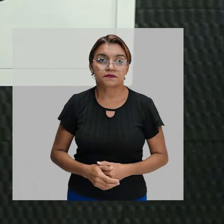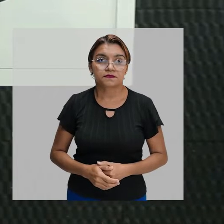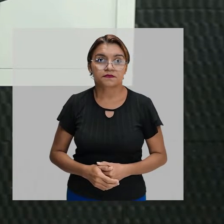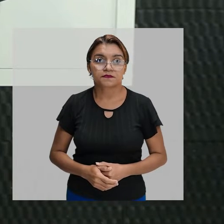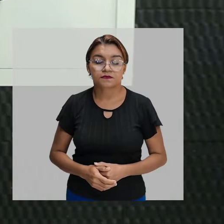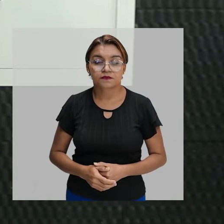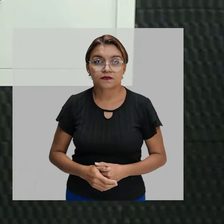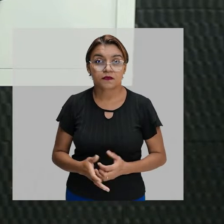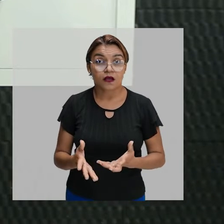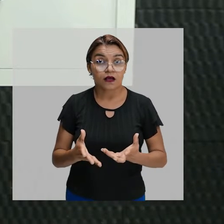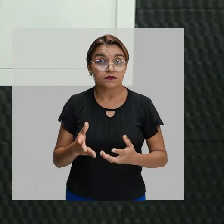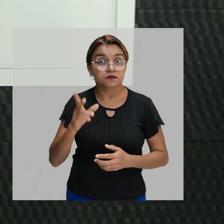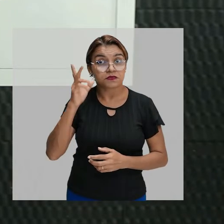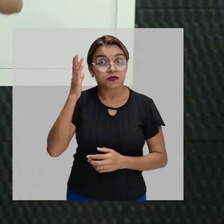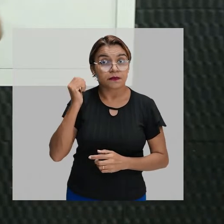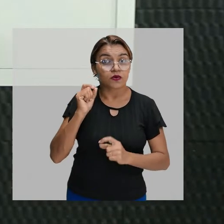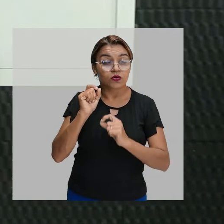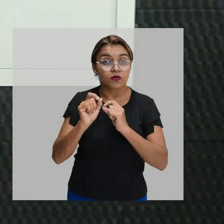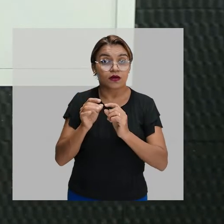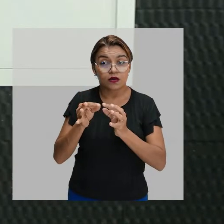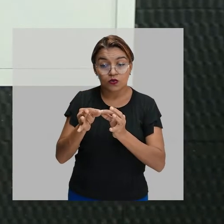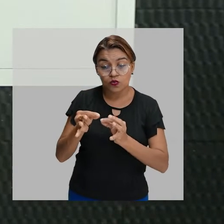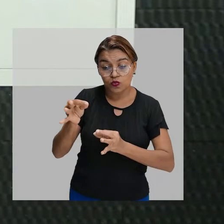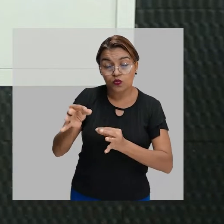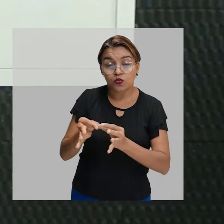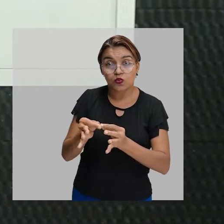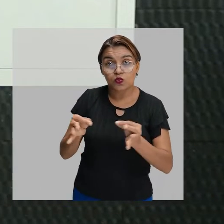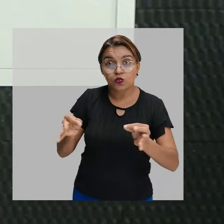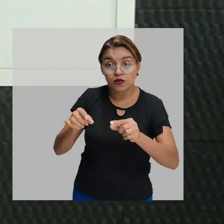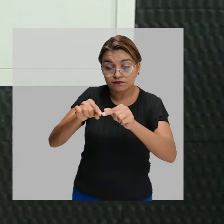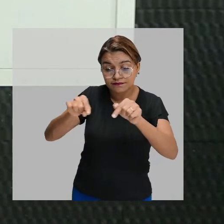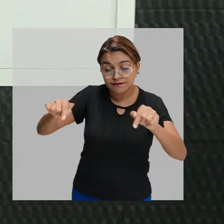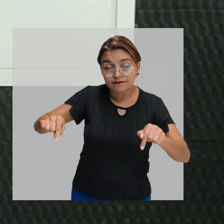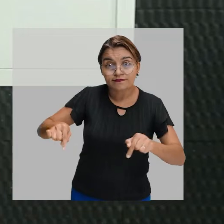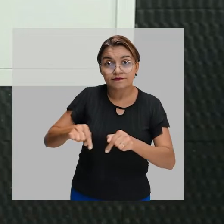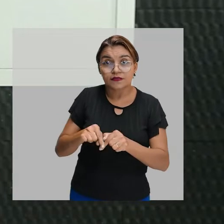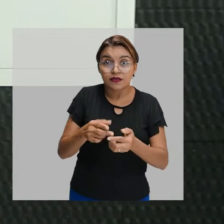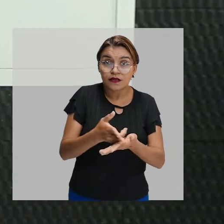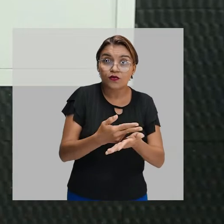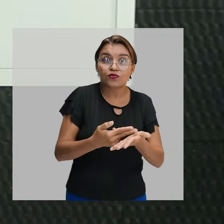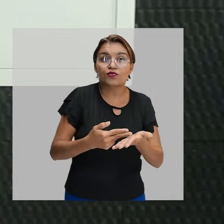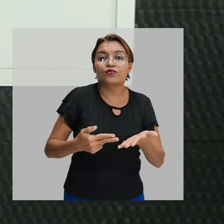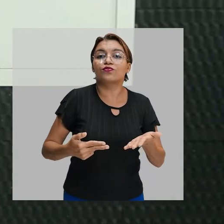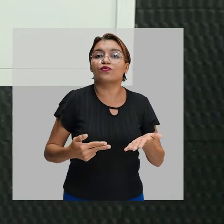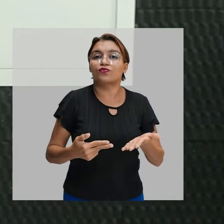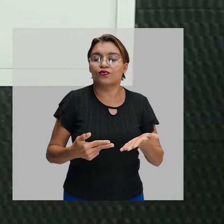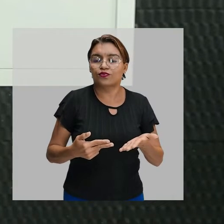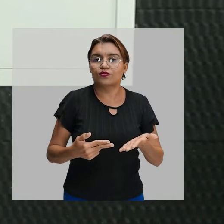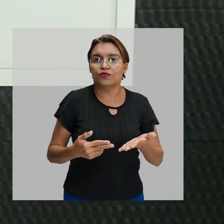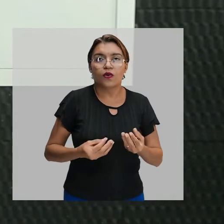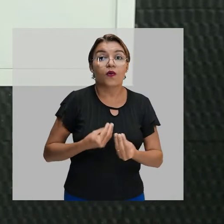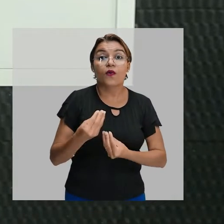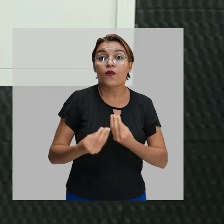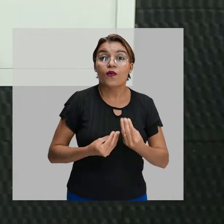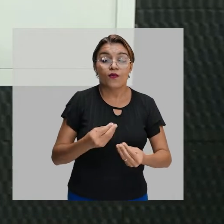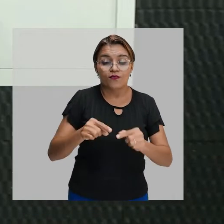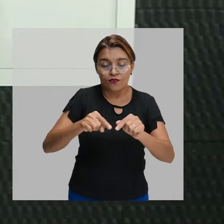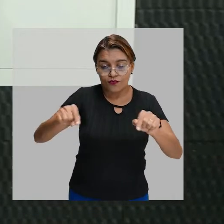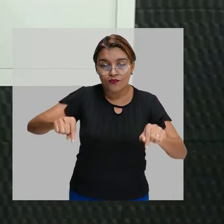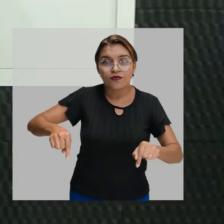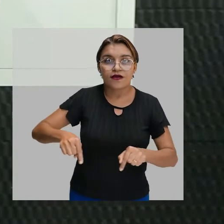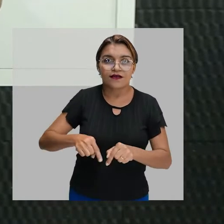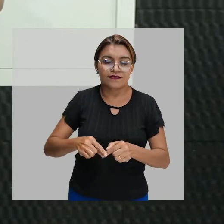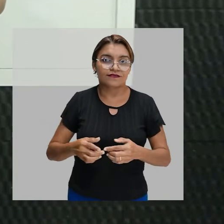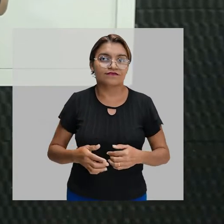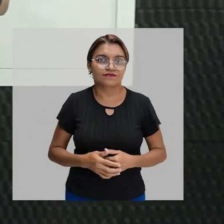Ele quer saber galera o tamanho dessa área na planta no desenho como é que vai ser essa área